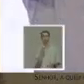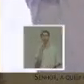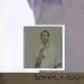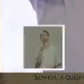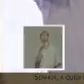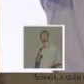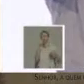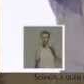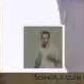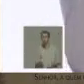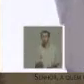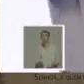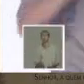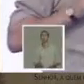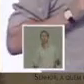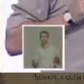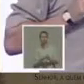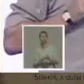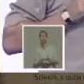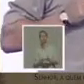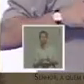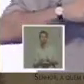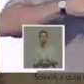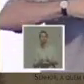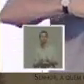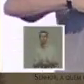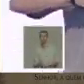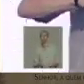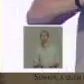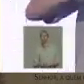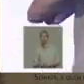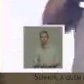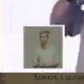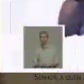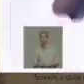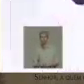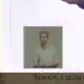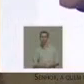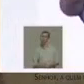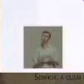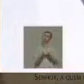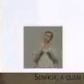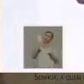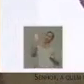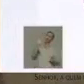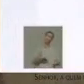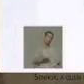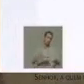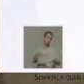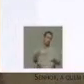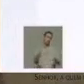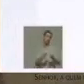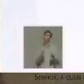igual. Isso que é o mais lindo da força da juventude. Por isso que quando se une juventude católica, não tem mais